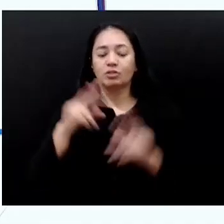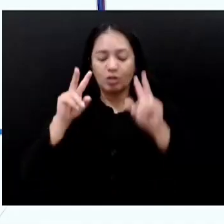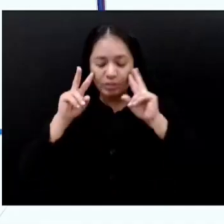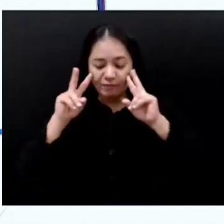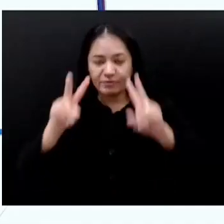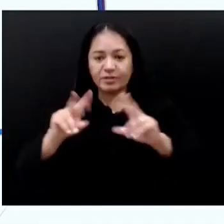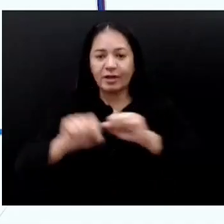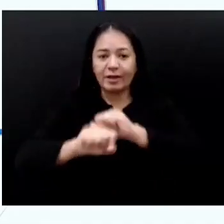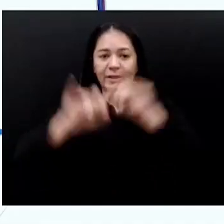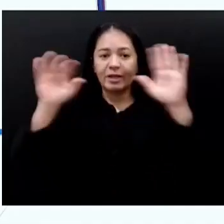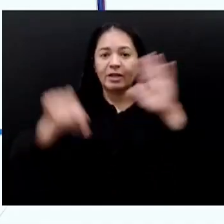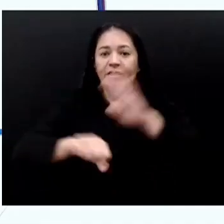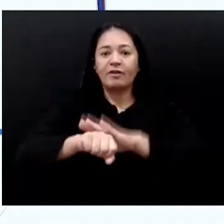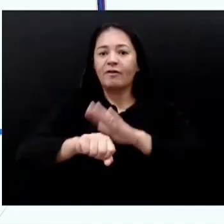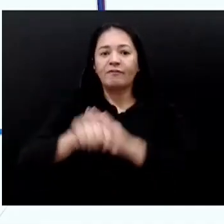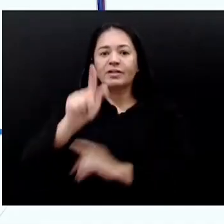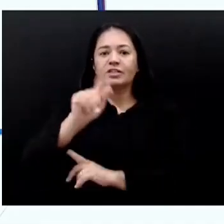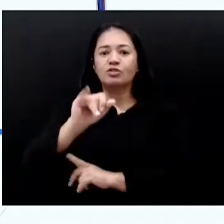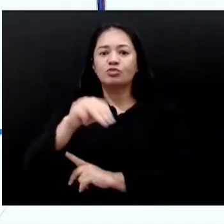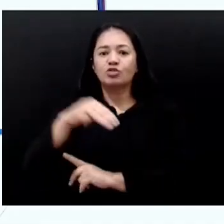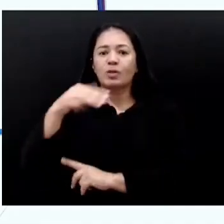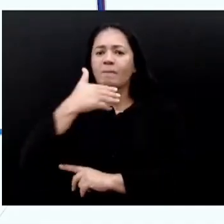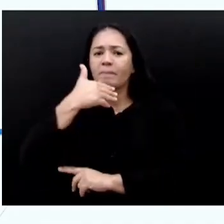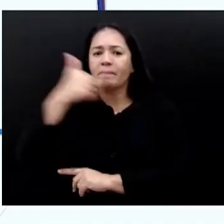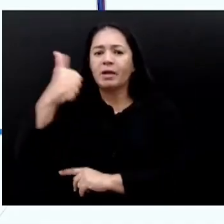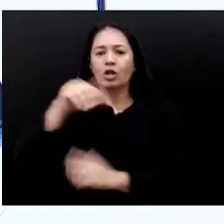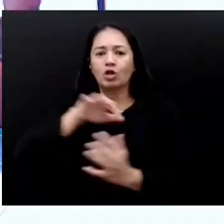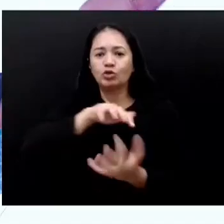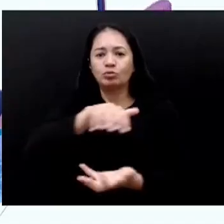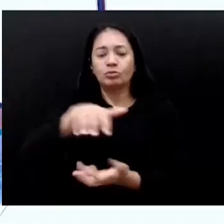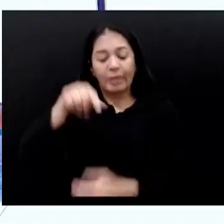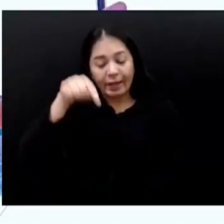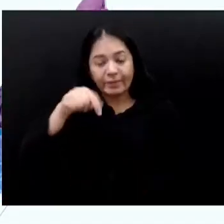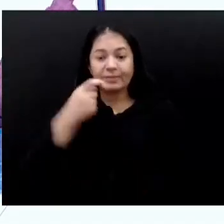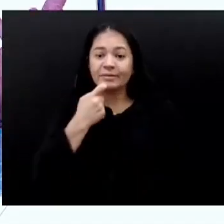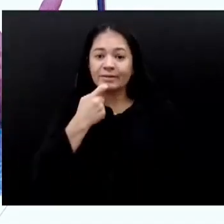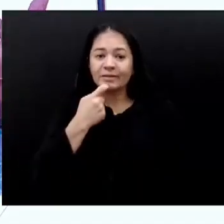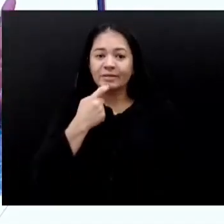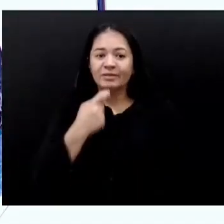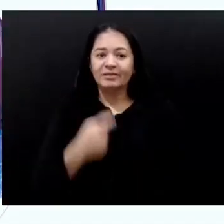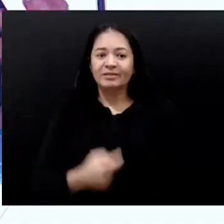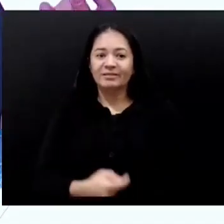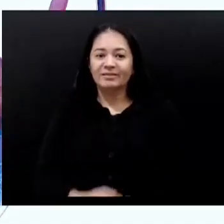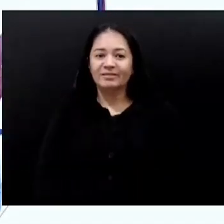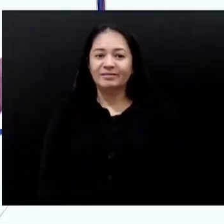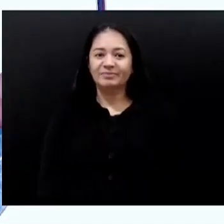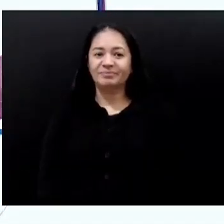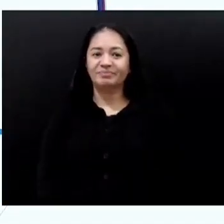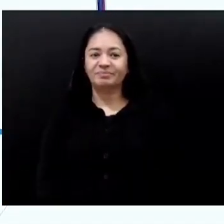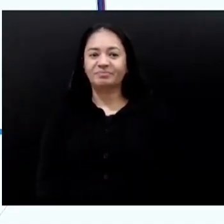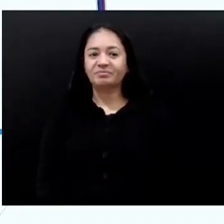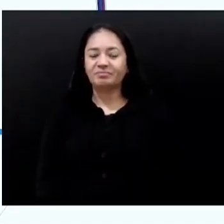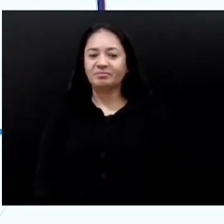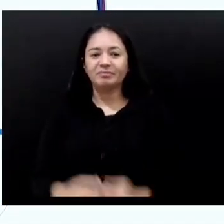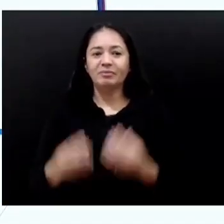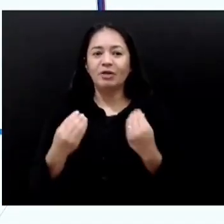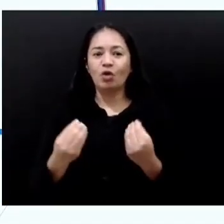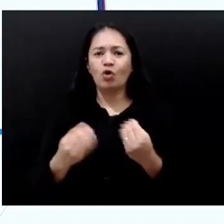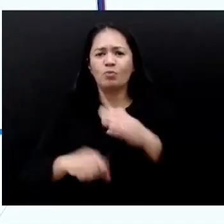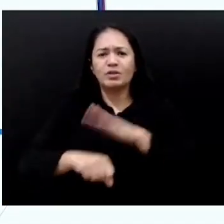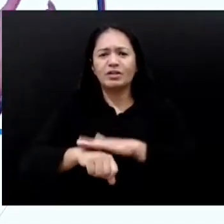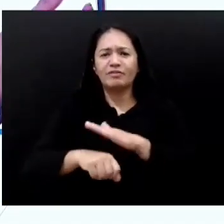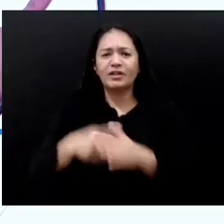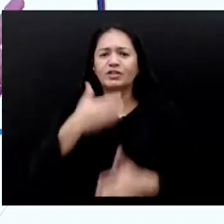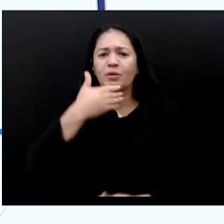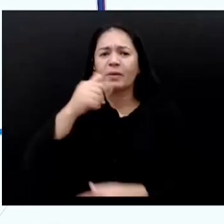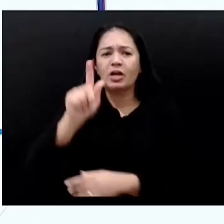melhores gins do mundo aqui em Campinas, como se fosse uma coisa muito distante de nós, né? Como é que vai produzir o melhor gin do mundo em Campinas, um